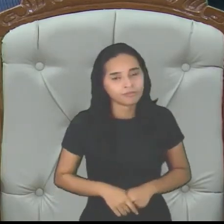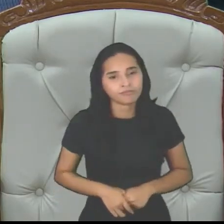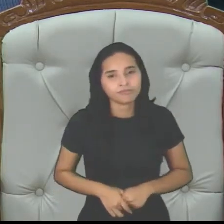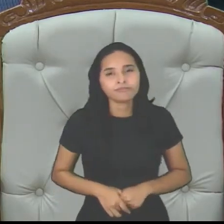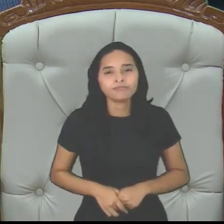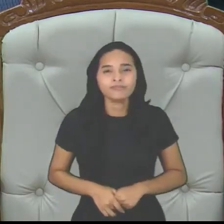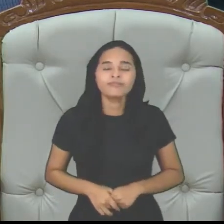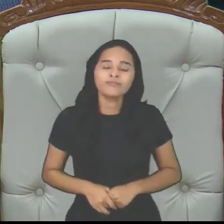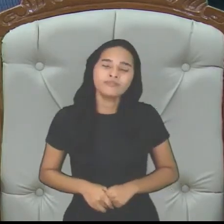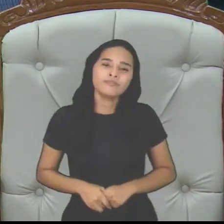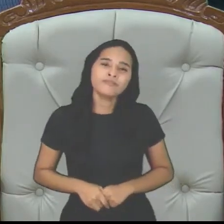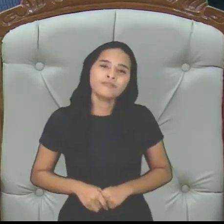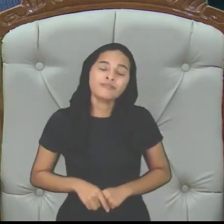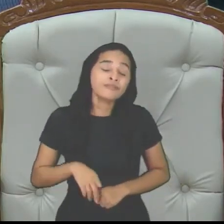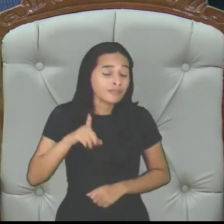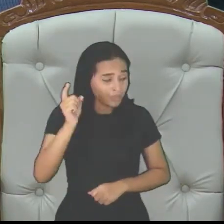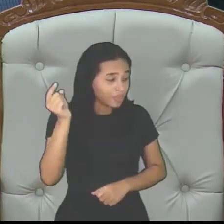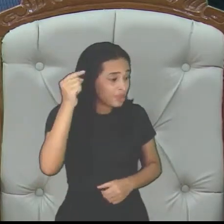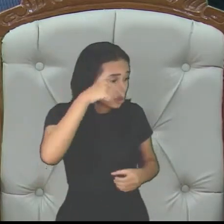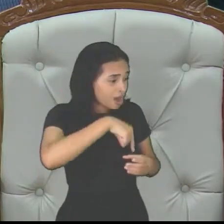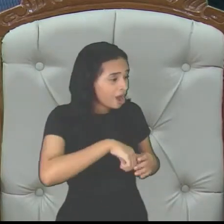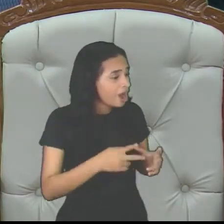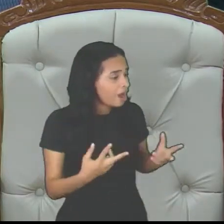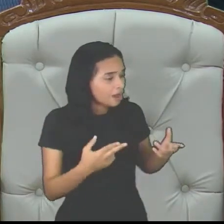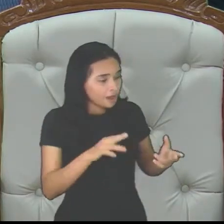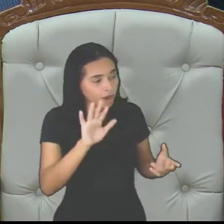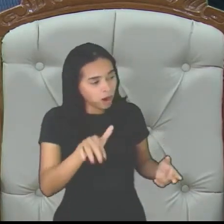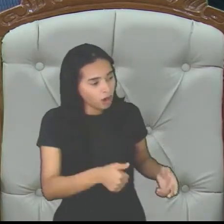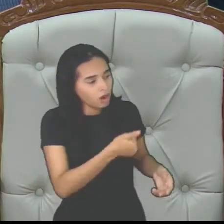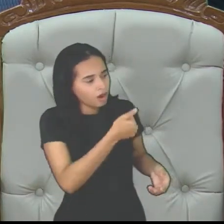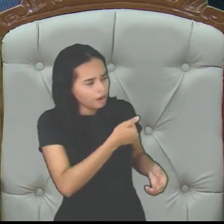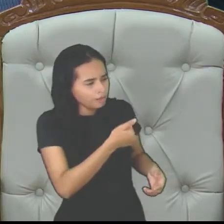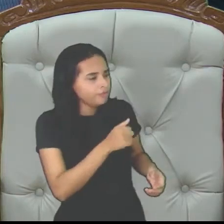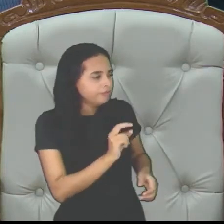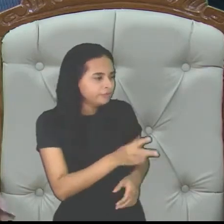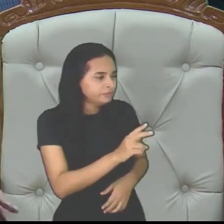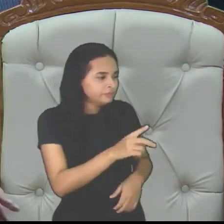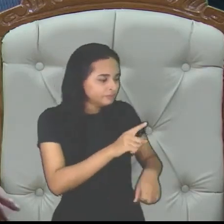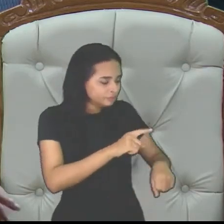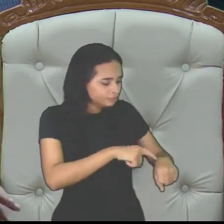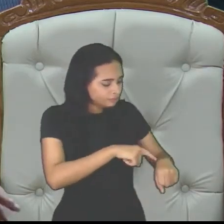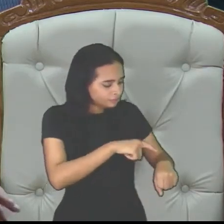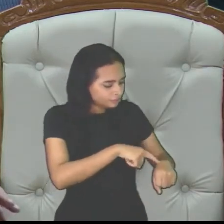E ele virá como o ladrão, e o ladrão sempre vem no horário